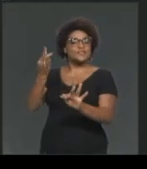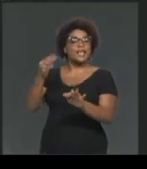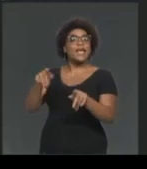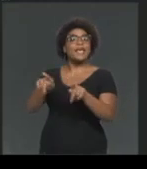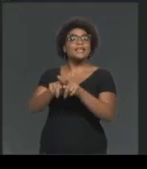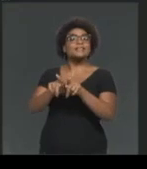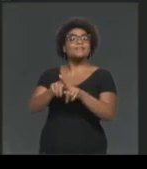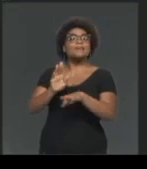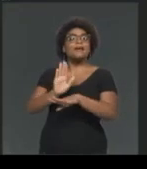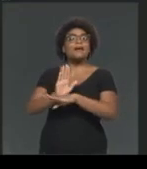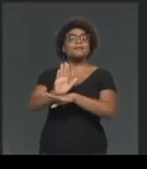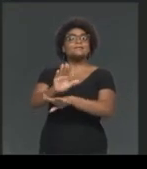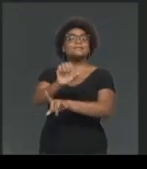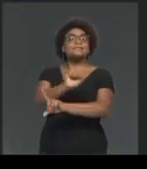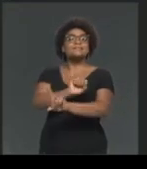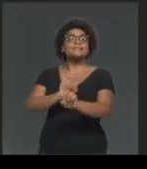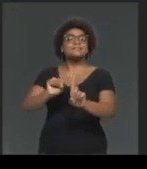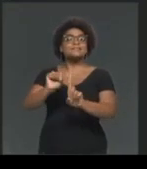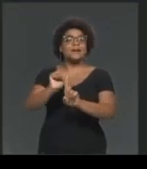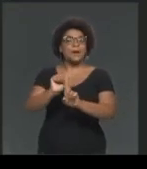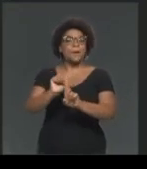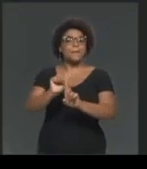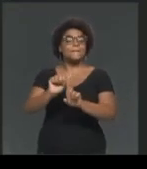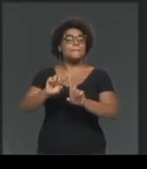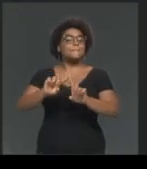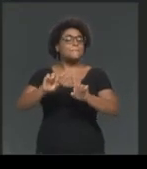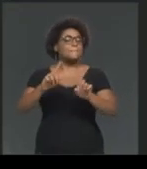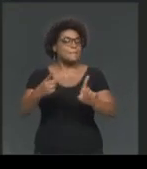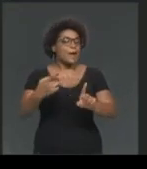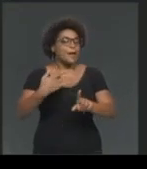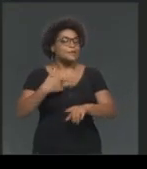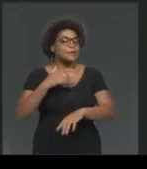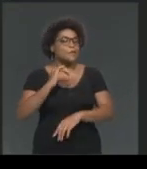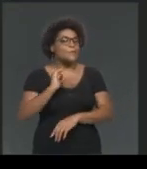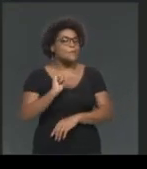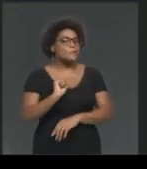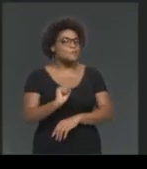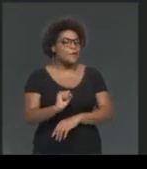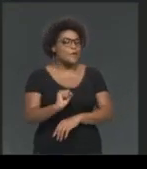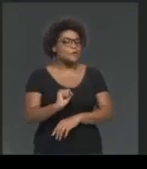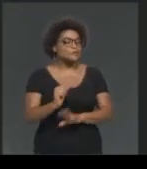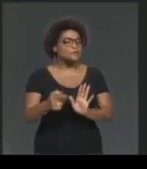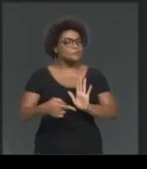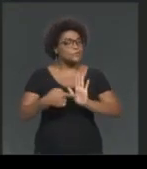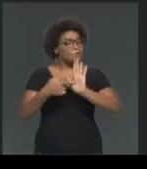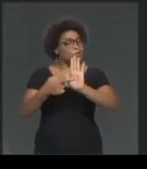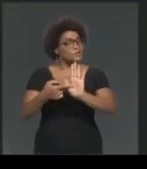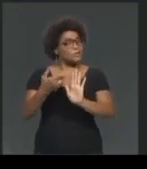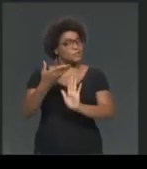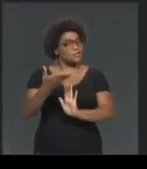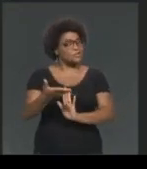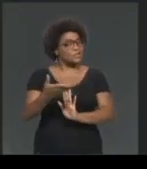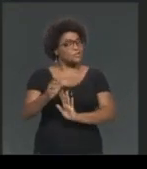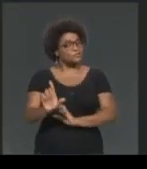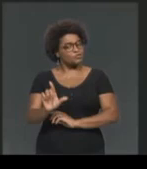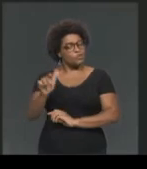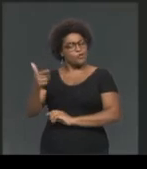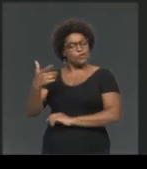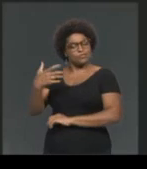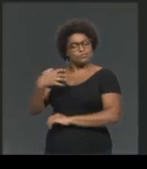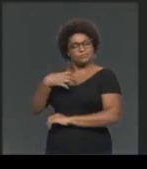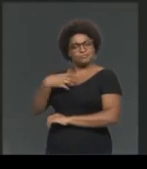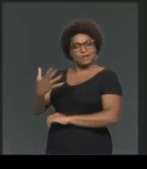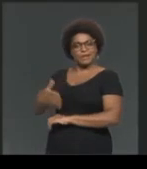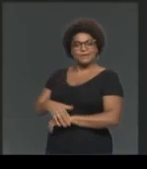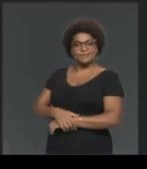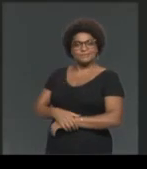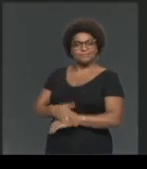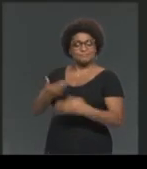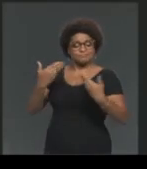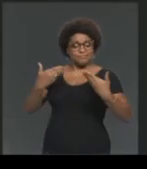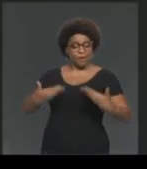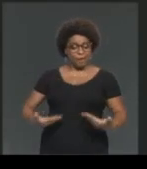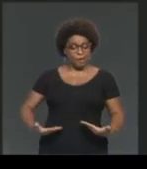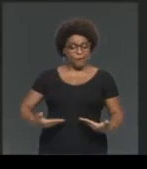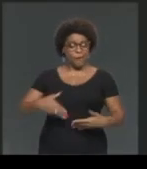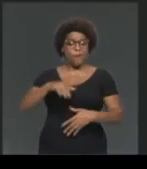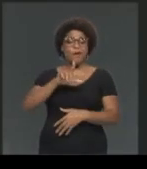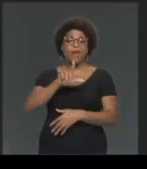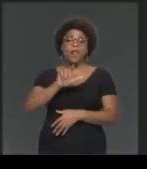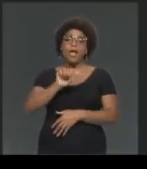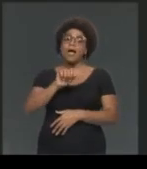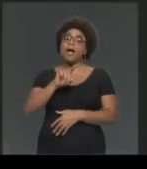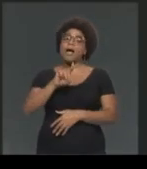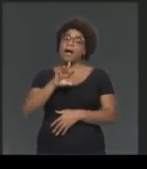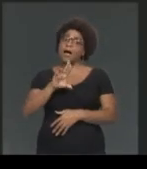para você de outra forma. Por exemplo, sou Leandro, continuo sendo o mesmo, mas dessa vez sou